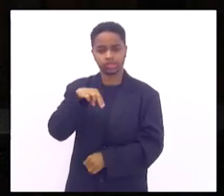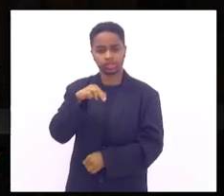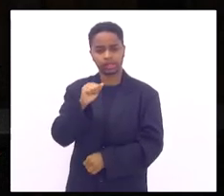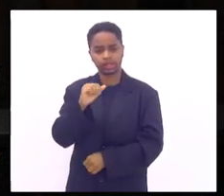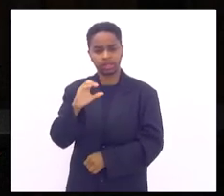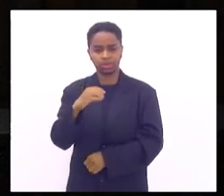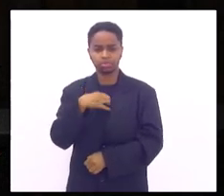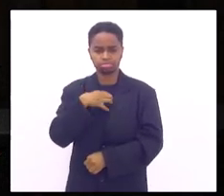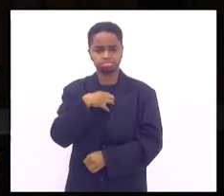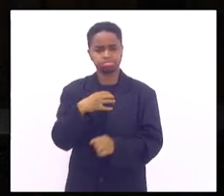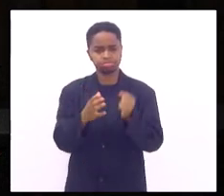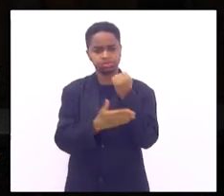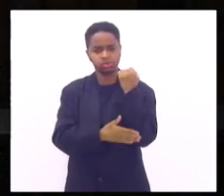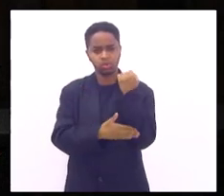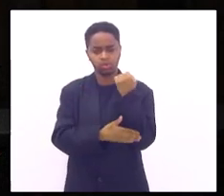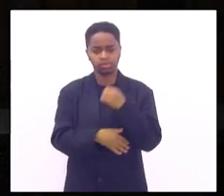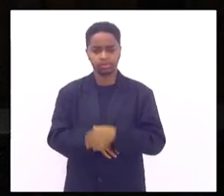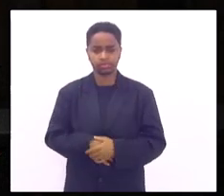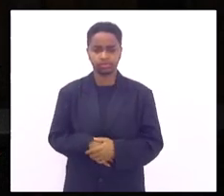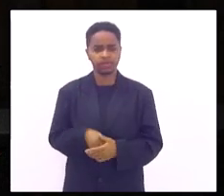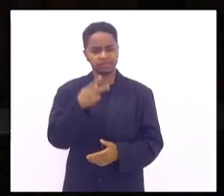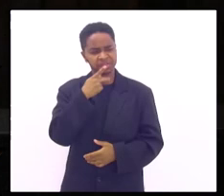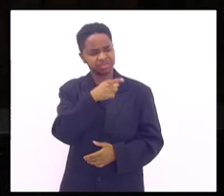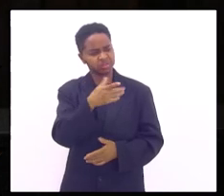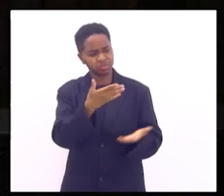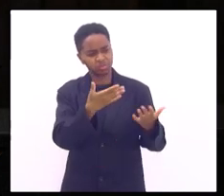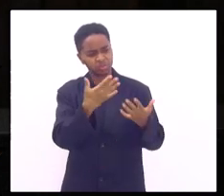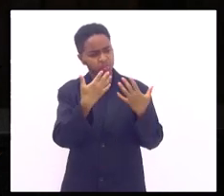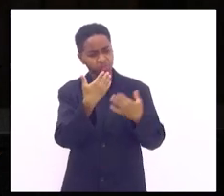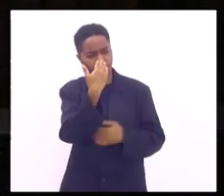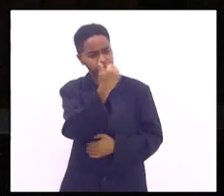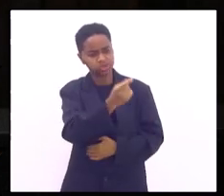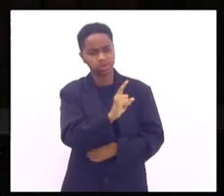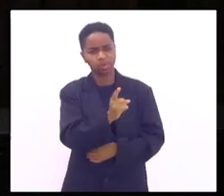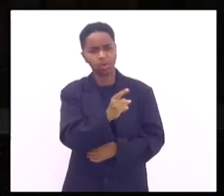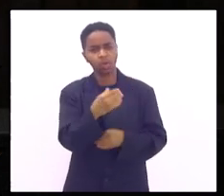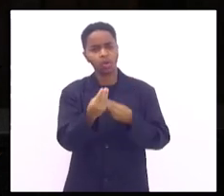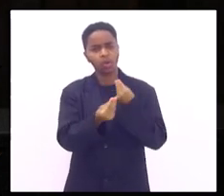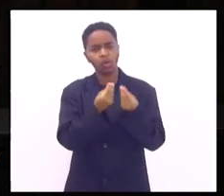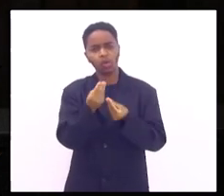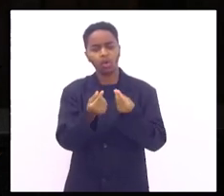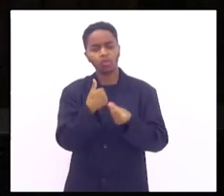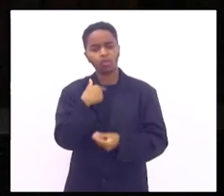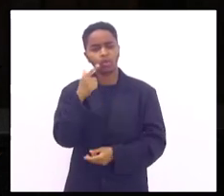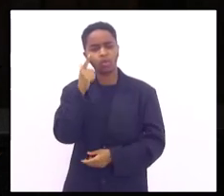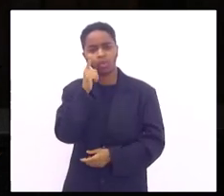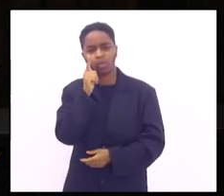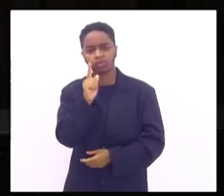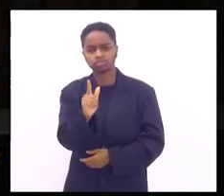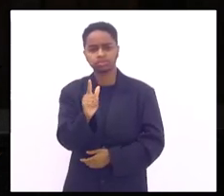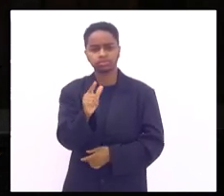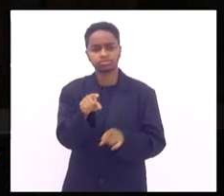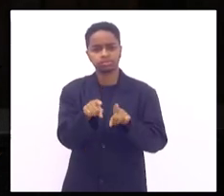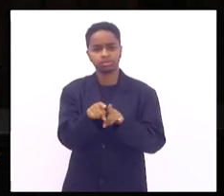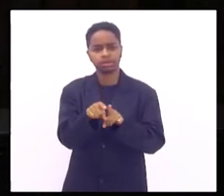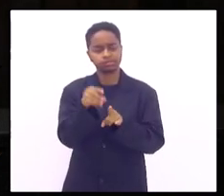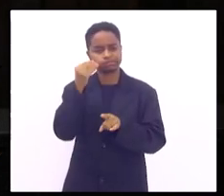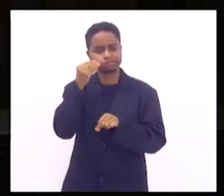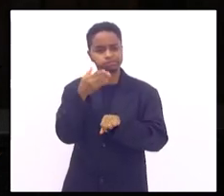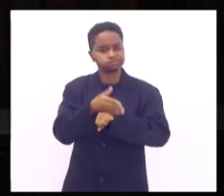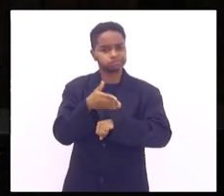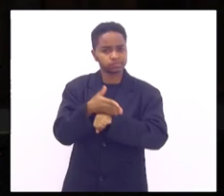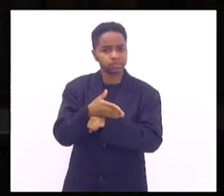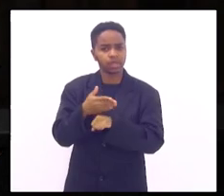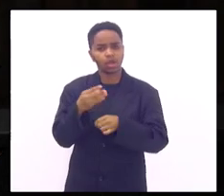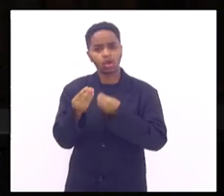Samir, você não me chamou para isso? Poxa. Como é que eu consigo, de alguma forma, também participar, né,